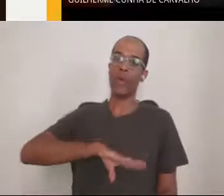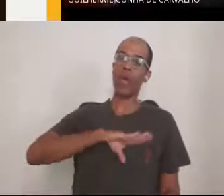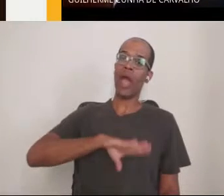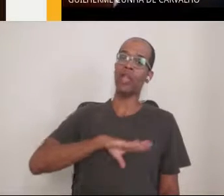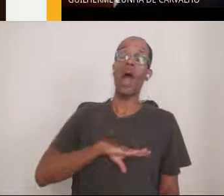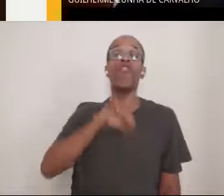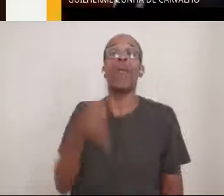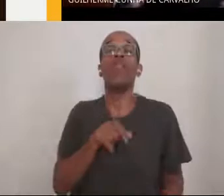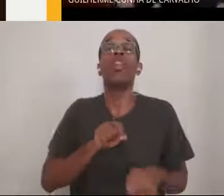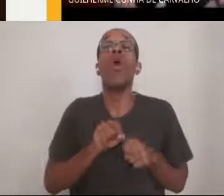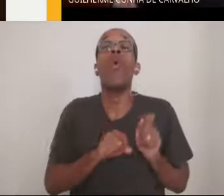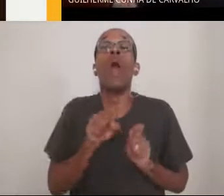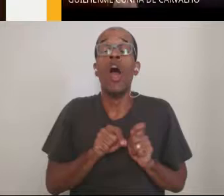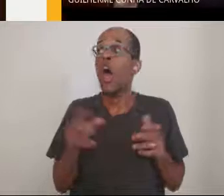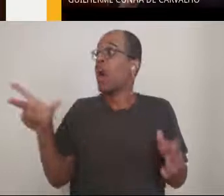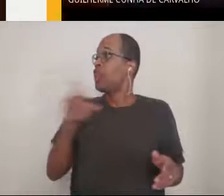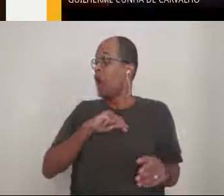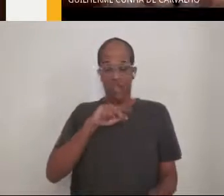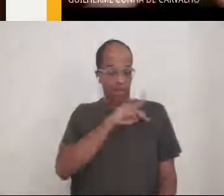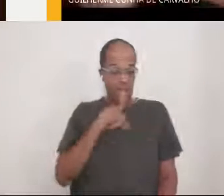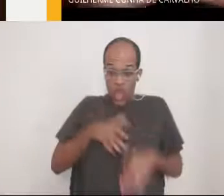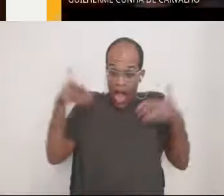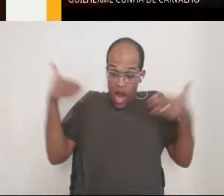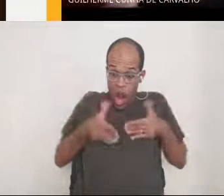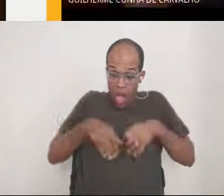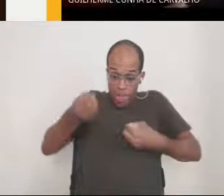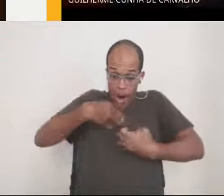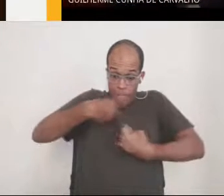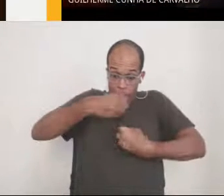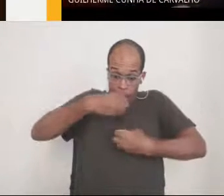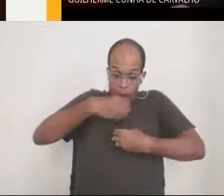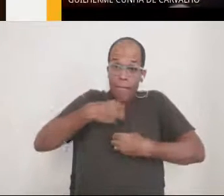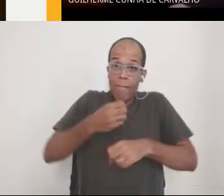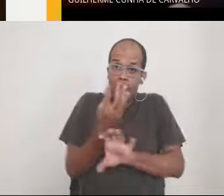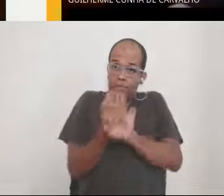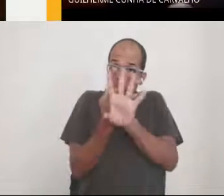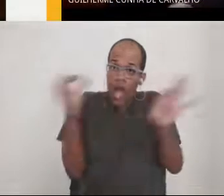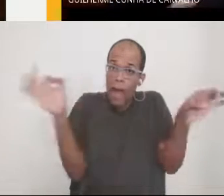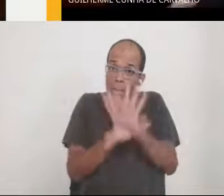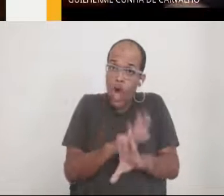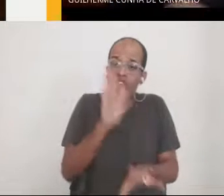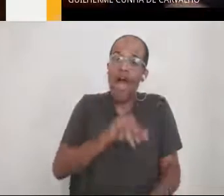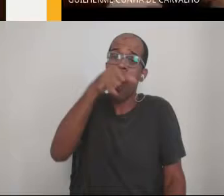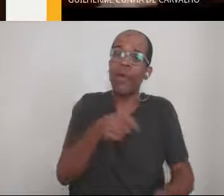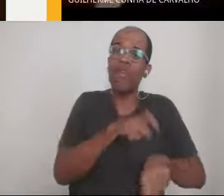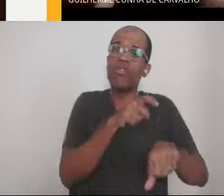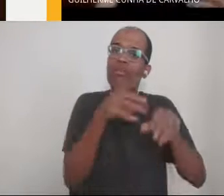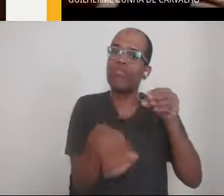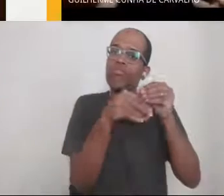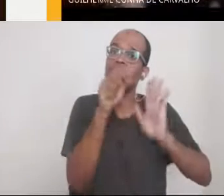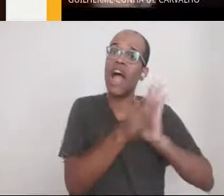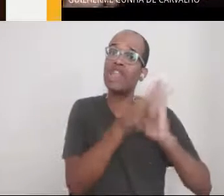eu aproveito? Meu, o professor acabou de explicar a lição, terminou a aula, já vou lá e faço a atividade. Porque fica mais fácil,